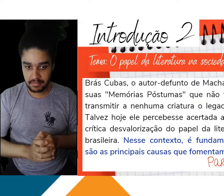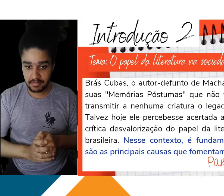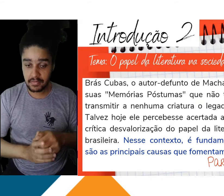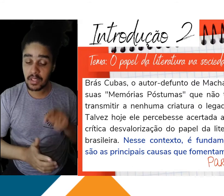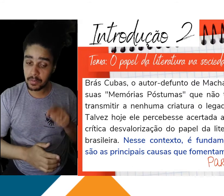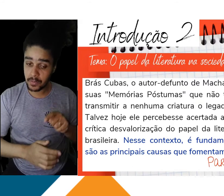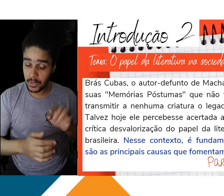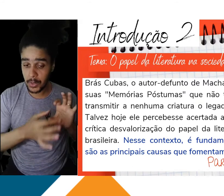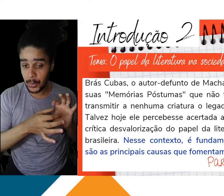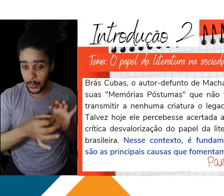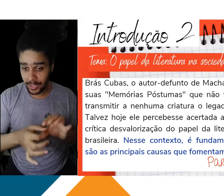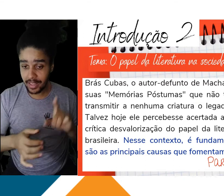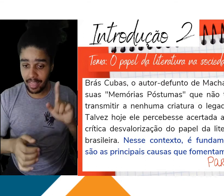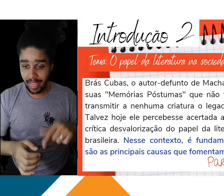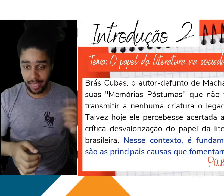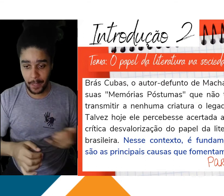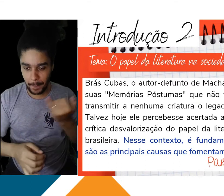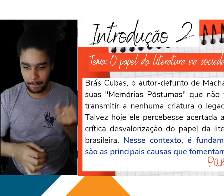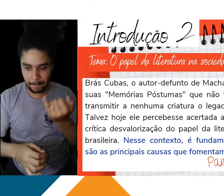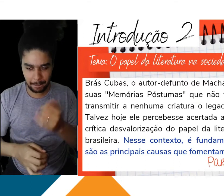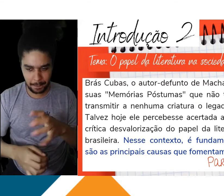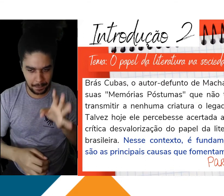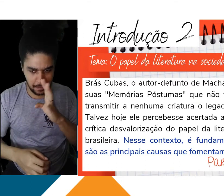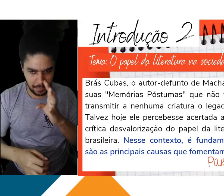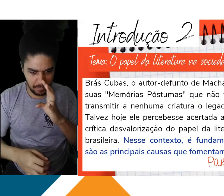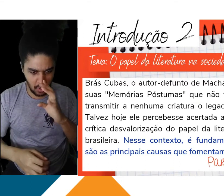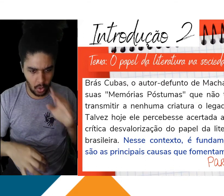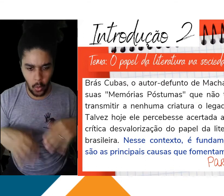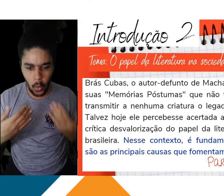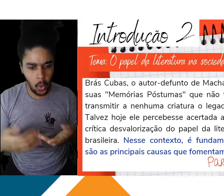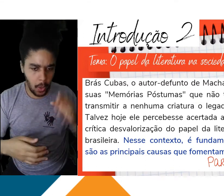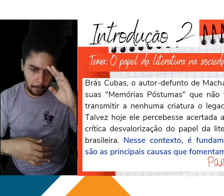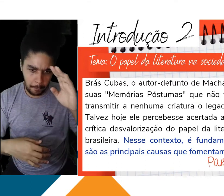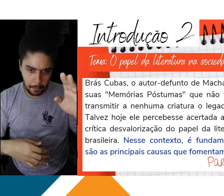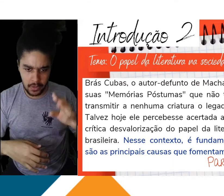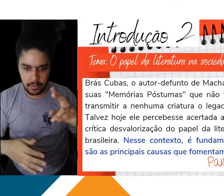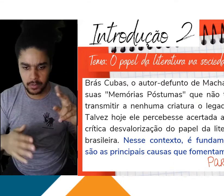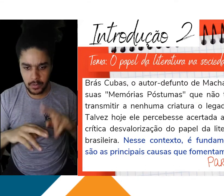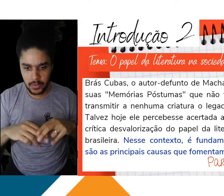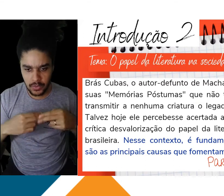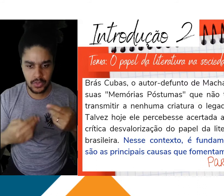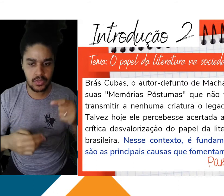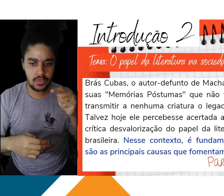na sociedade brasileira. Nesse contexto, é fundamental analisar quais são as principais